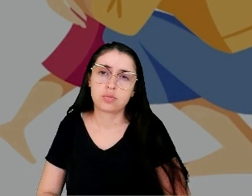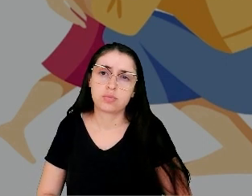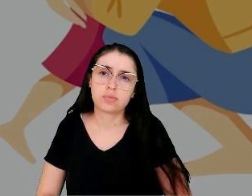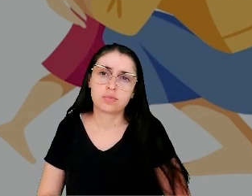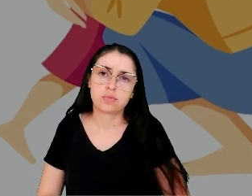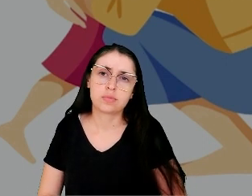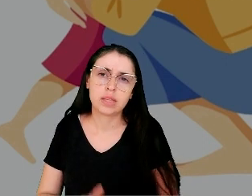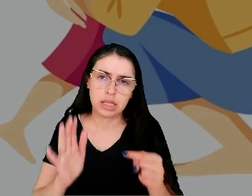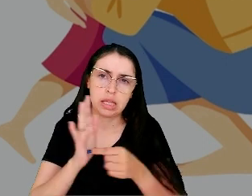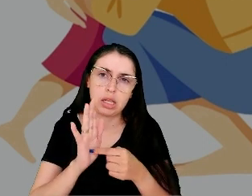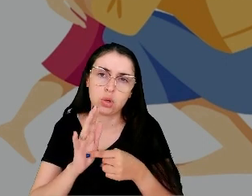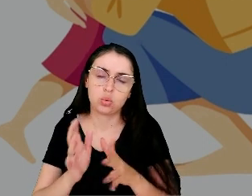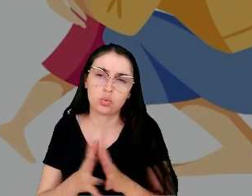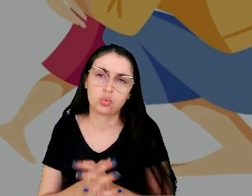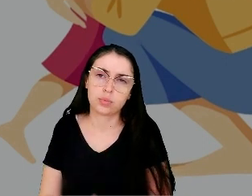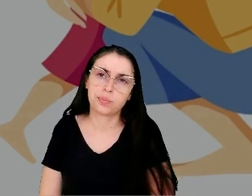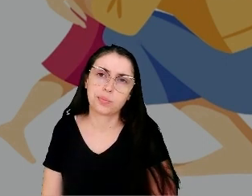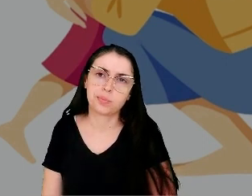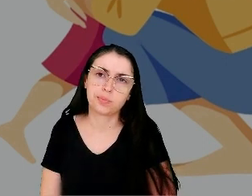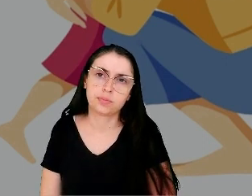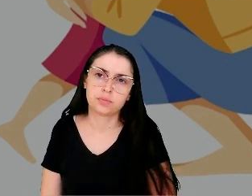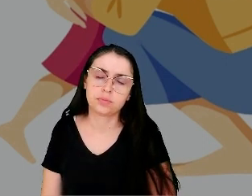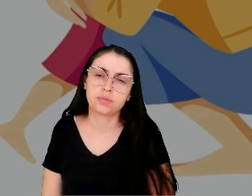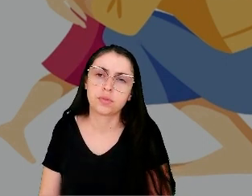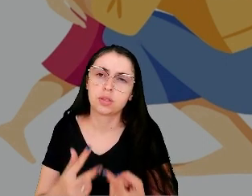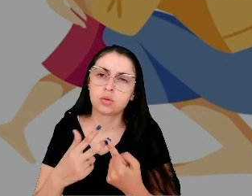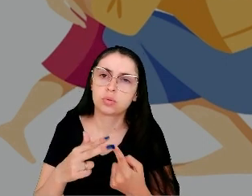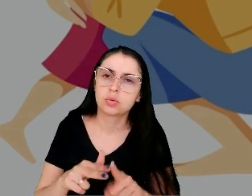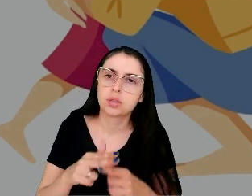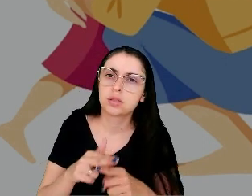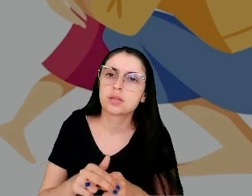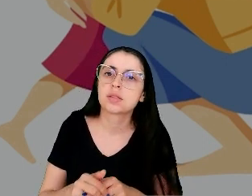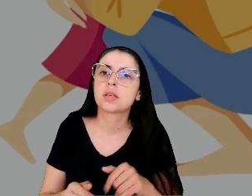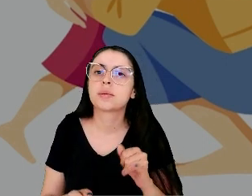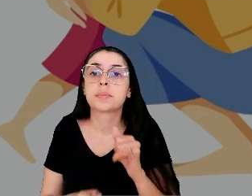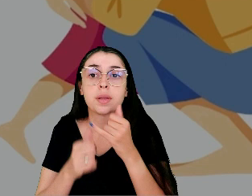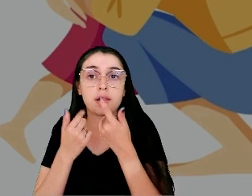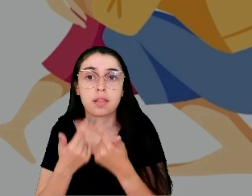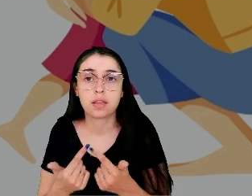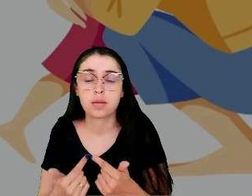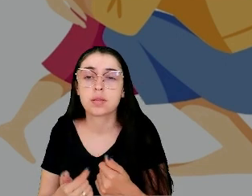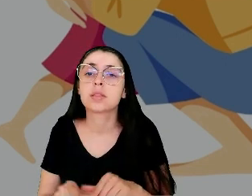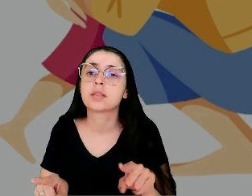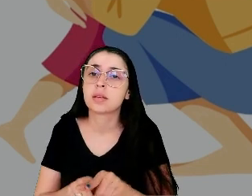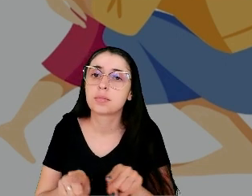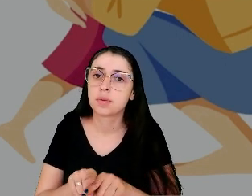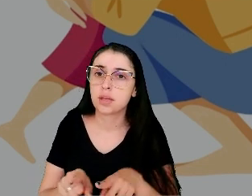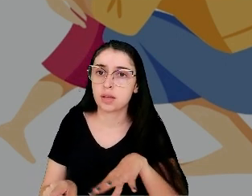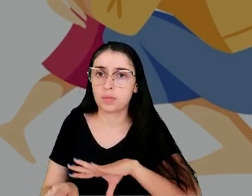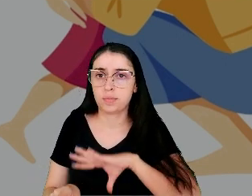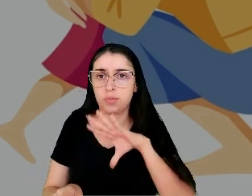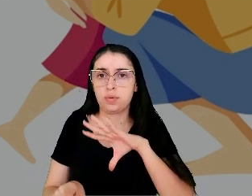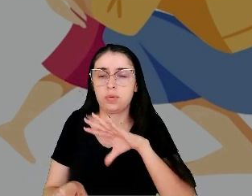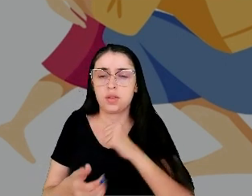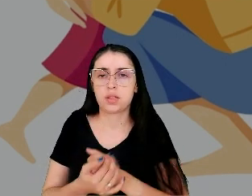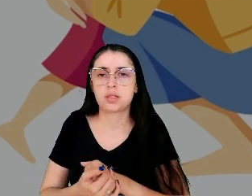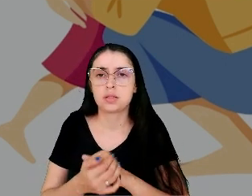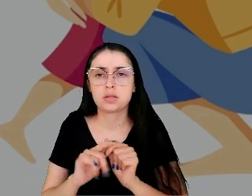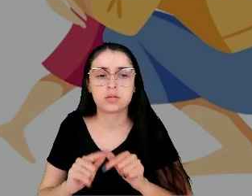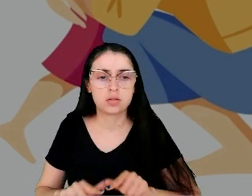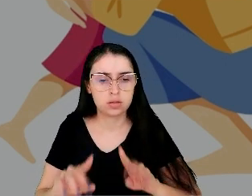cima do sistema em inglês, mas tem o sistema em português, que é esse que eu passei